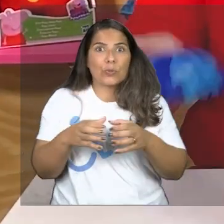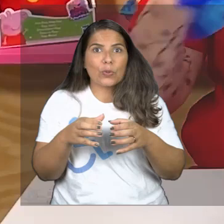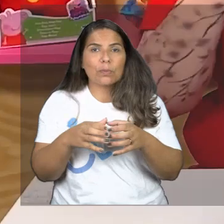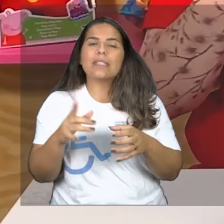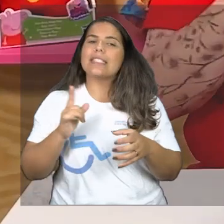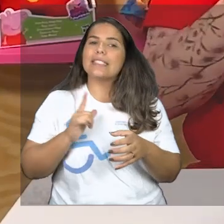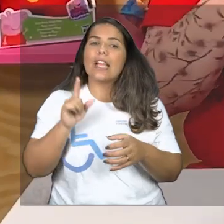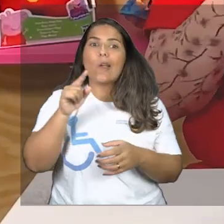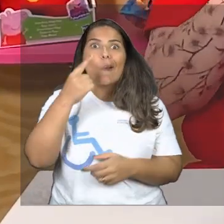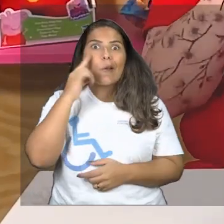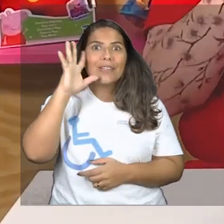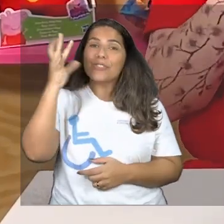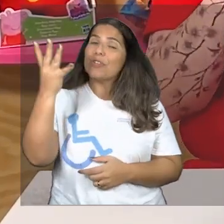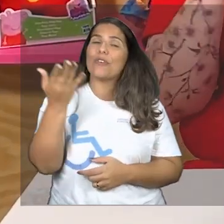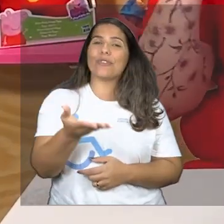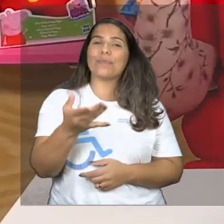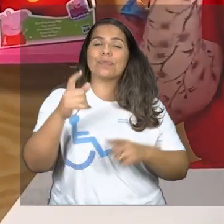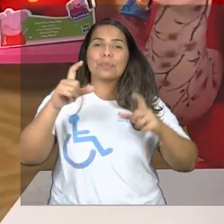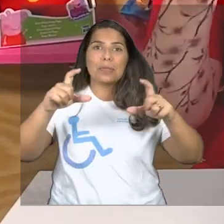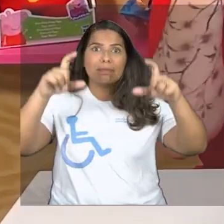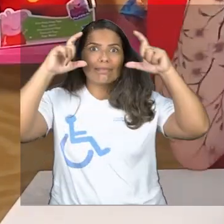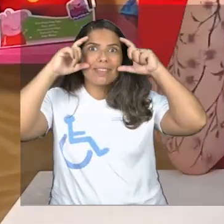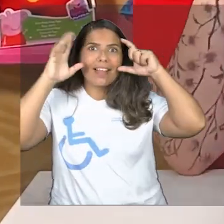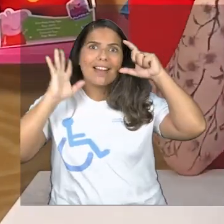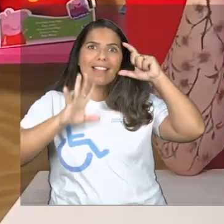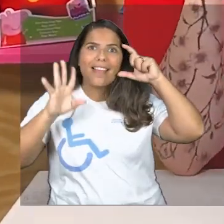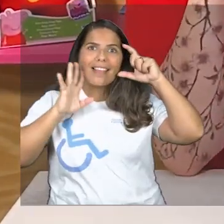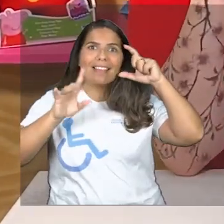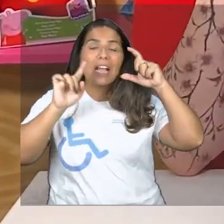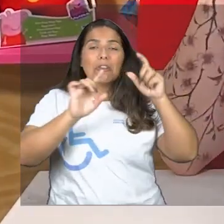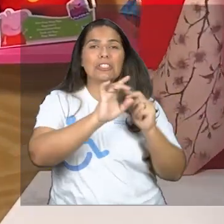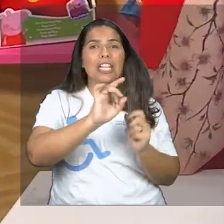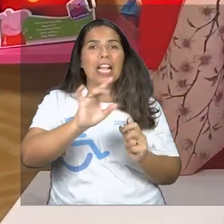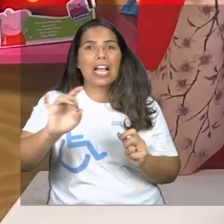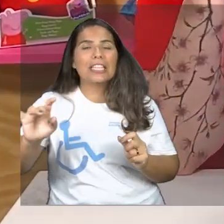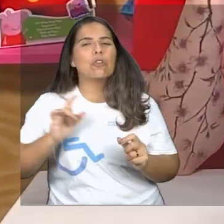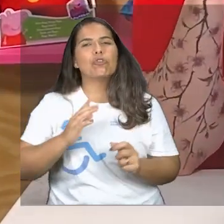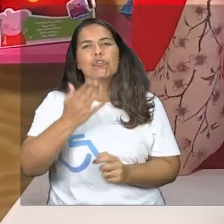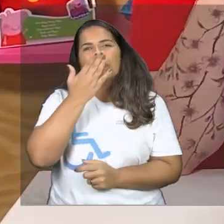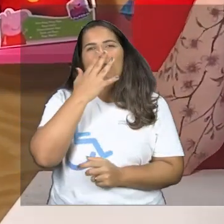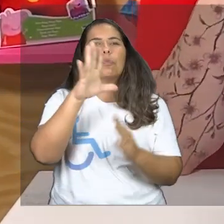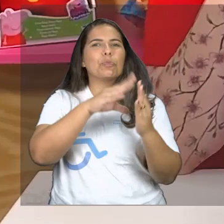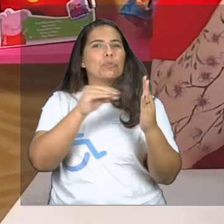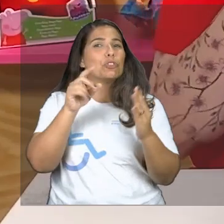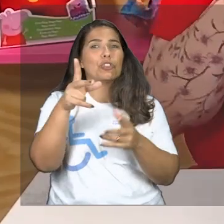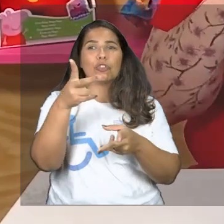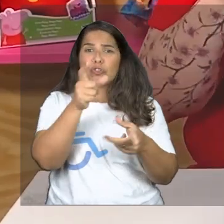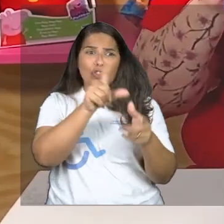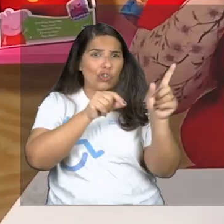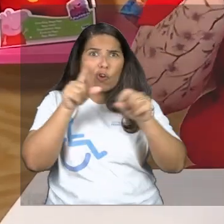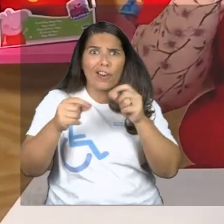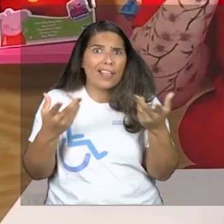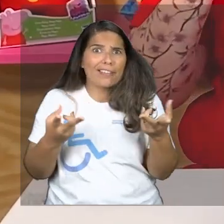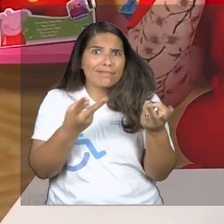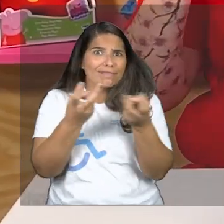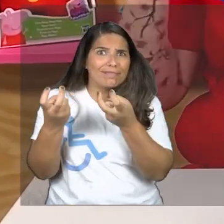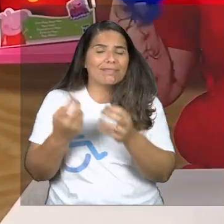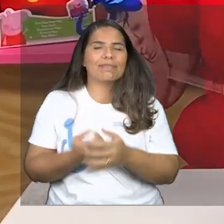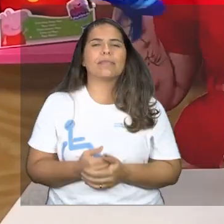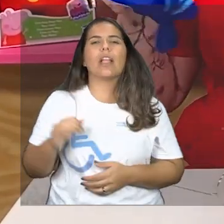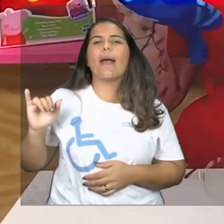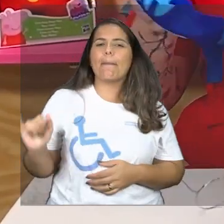Masks, temos aqui uma solução, que são as máscaras super legais dos heróis com vários modelos para você escolher o seu personagem